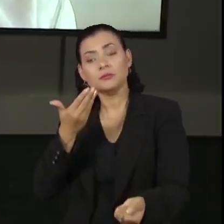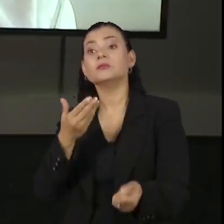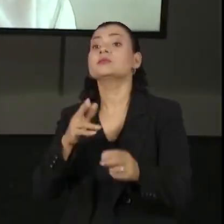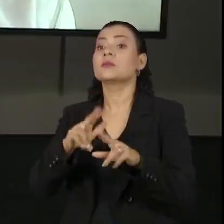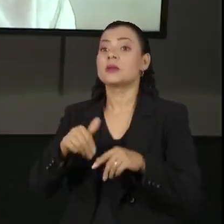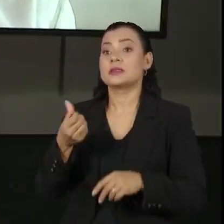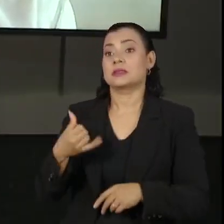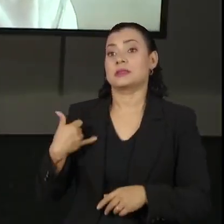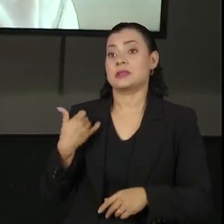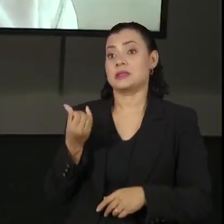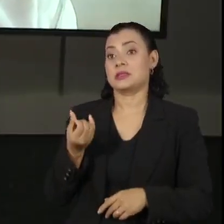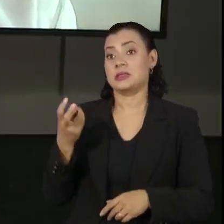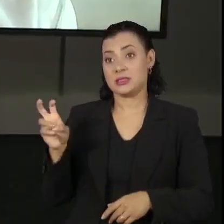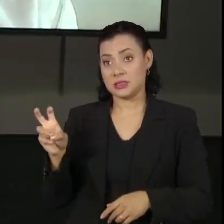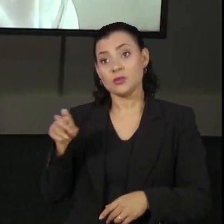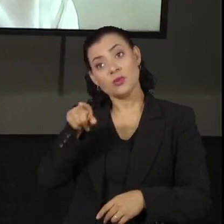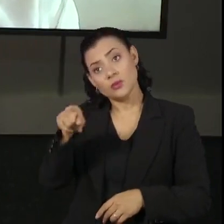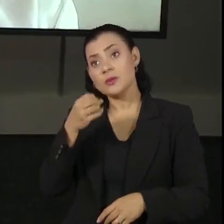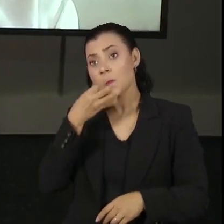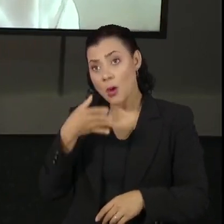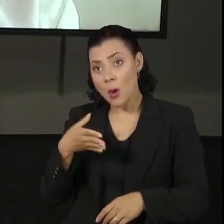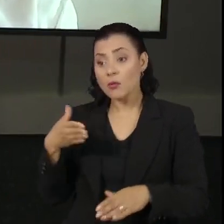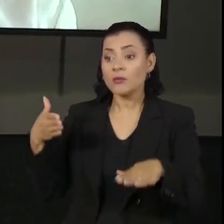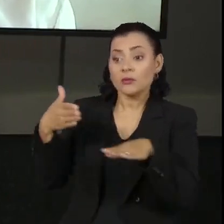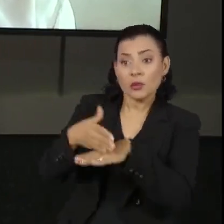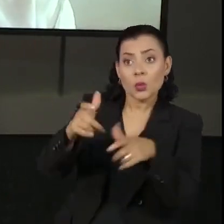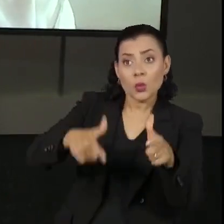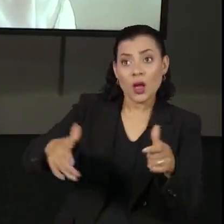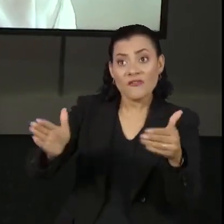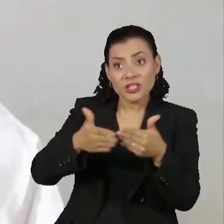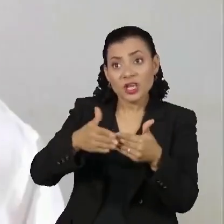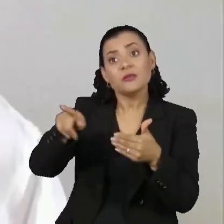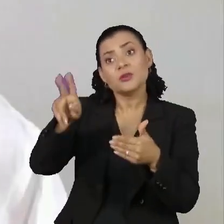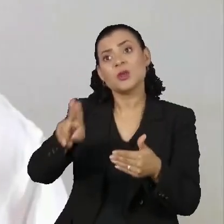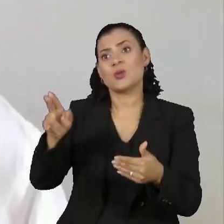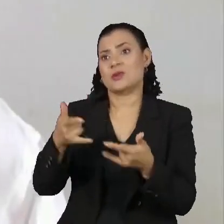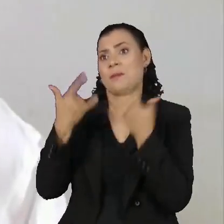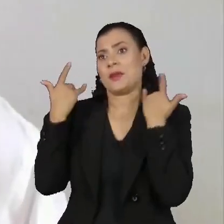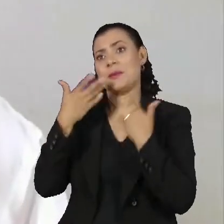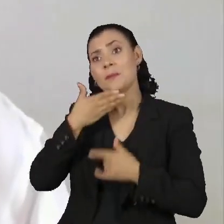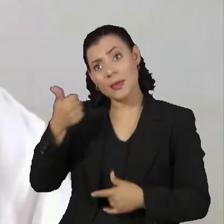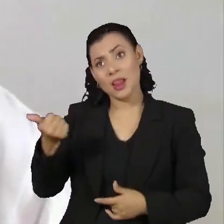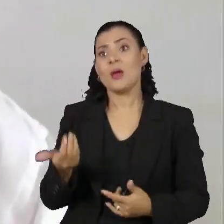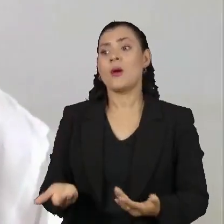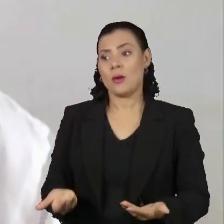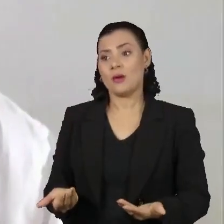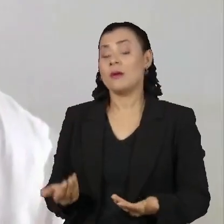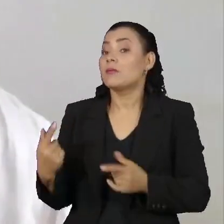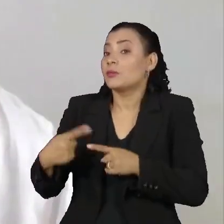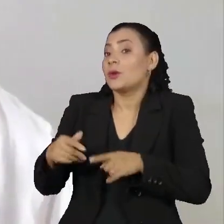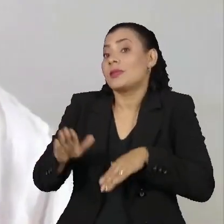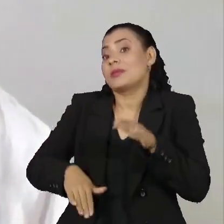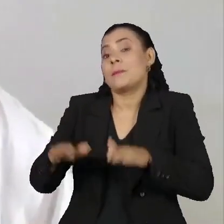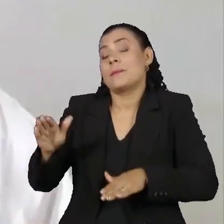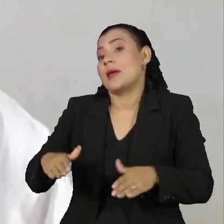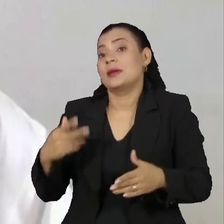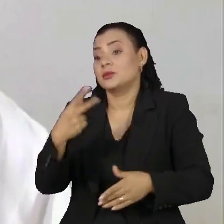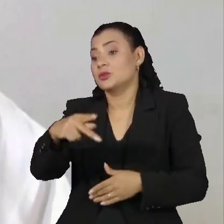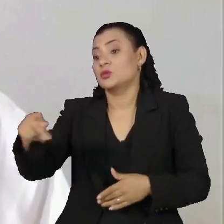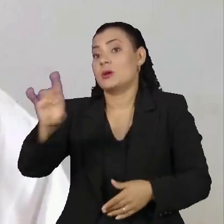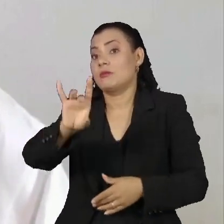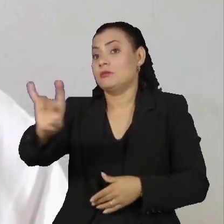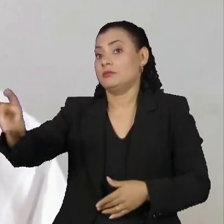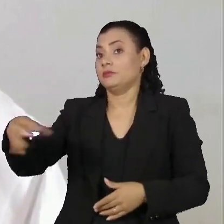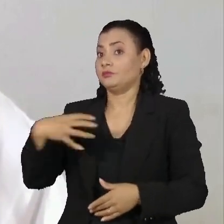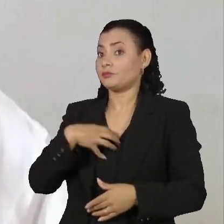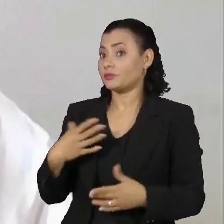e for em ambientes fechados, seria muito adequado você ainda usar máscara. Quer dizer, isso vai depender da tua